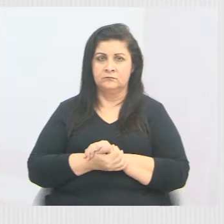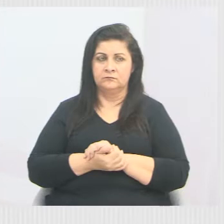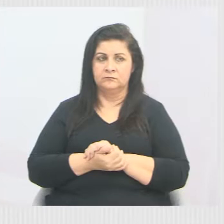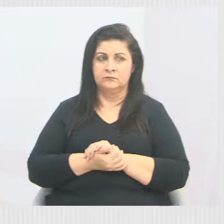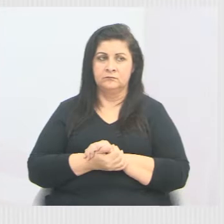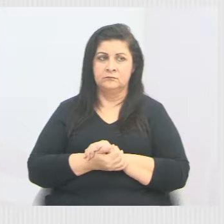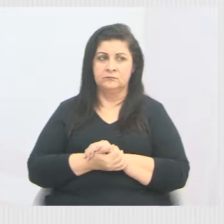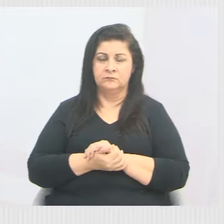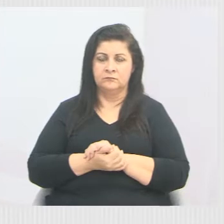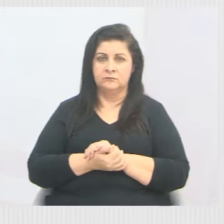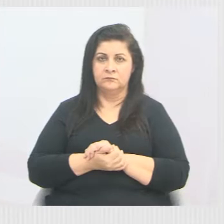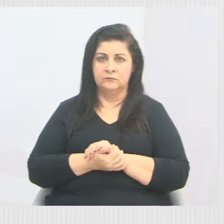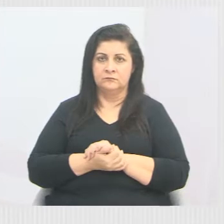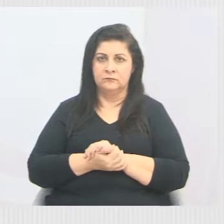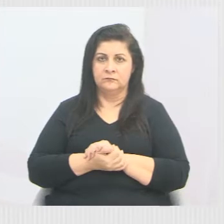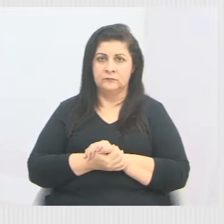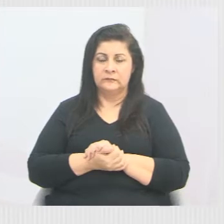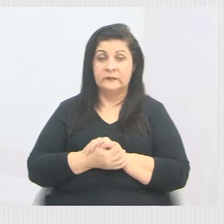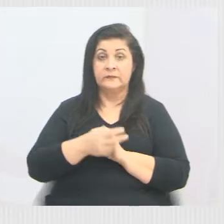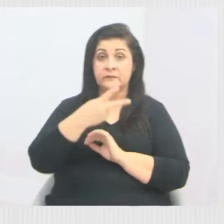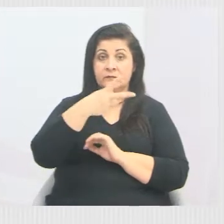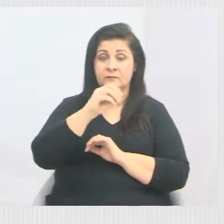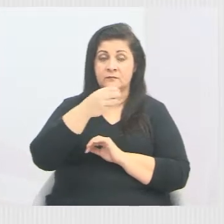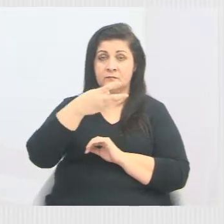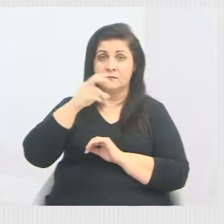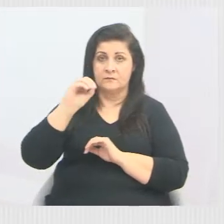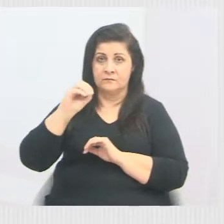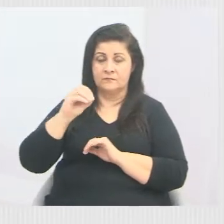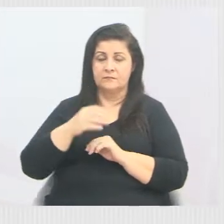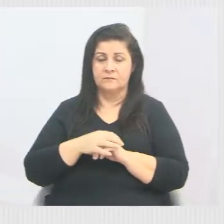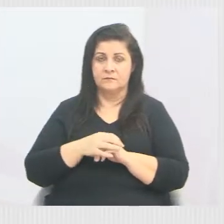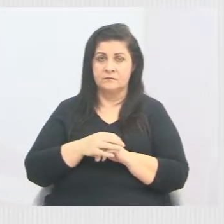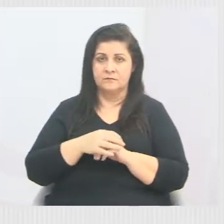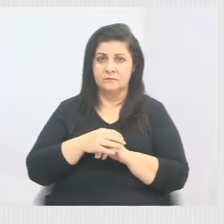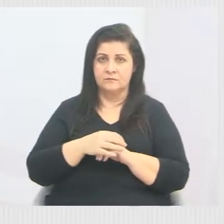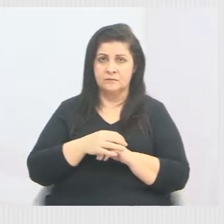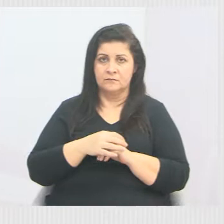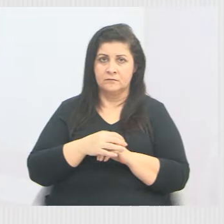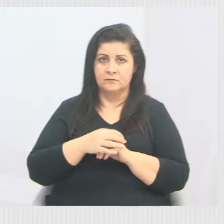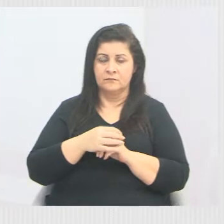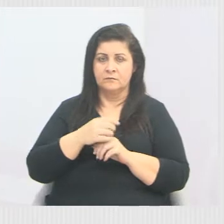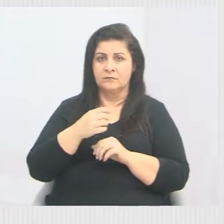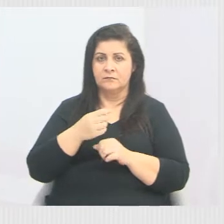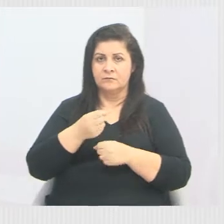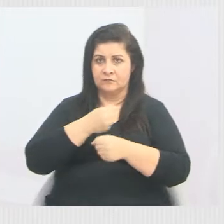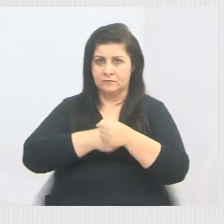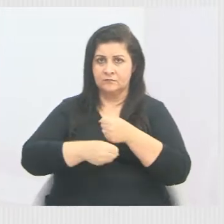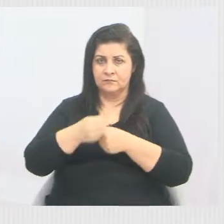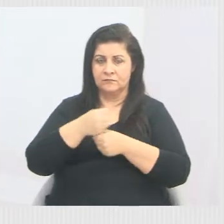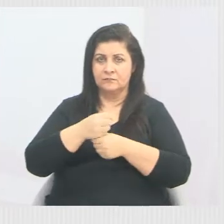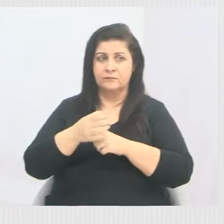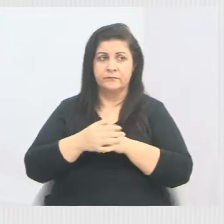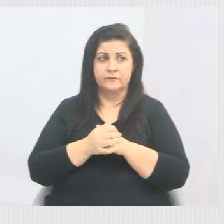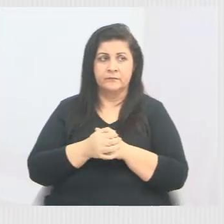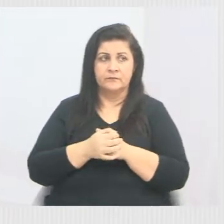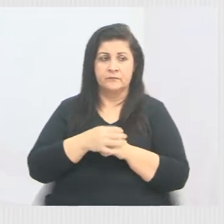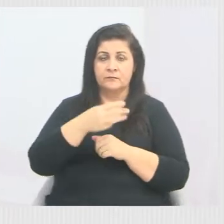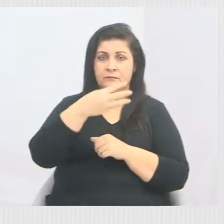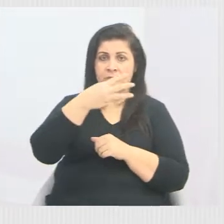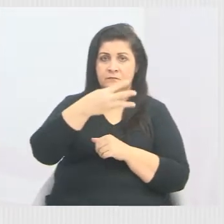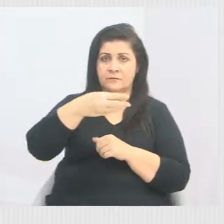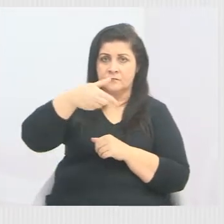Então, como estão vendo, em 2020, né, nos últimos 12 meses, nós tínhamos aqui